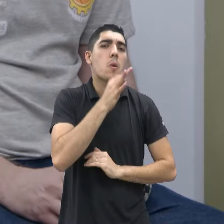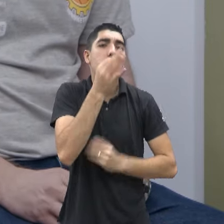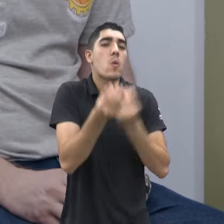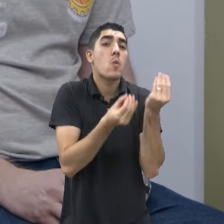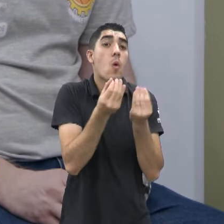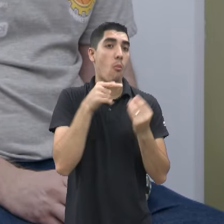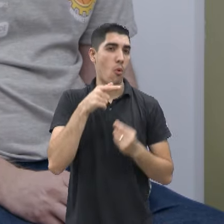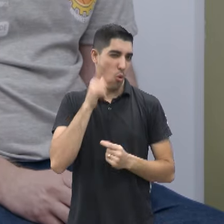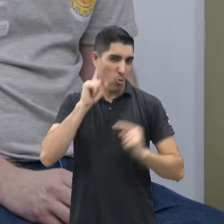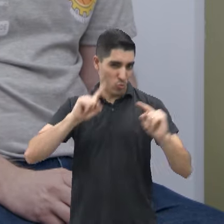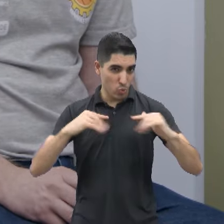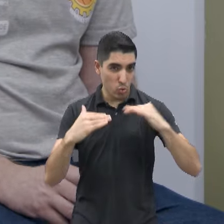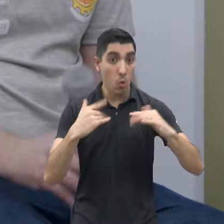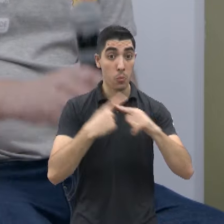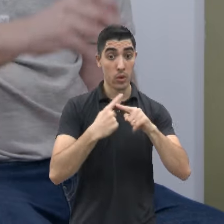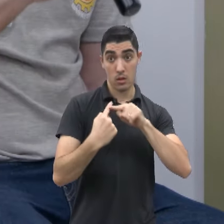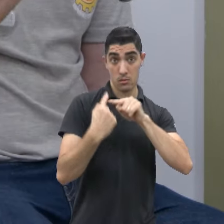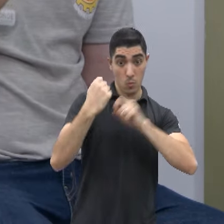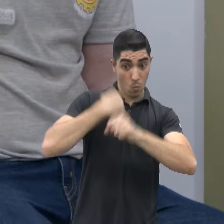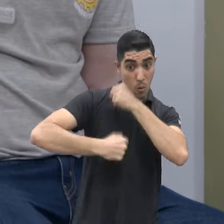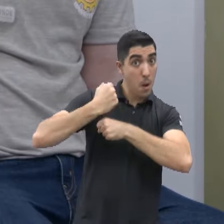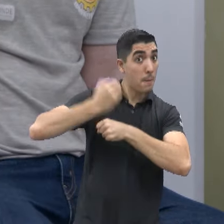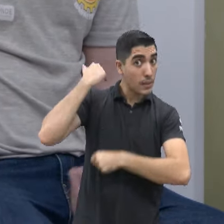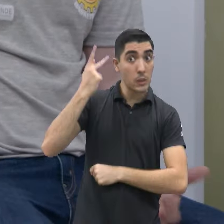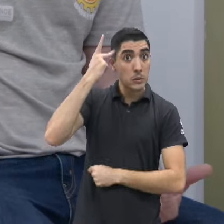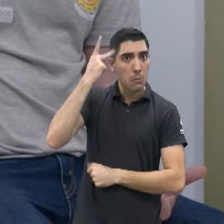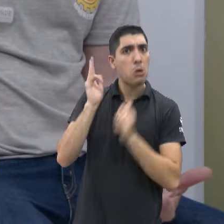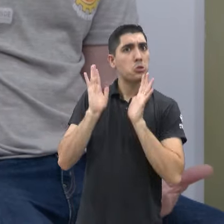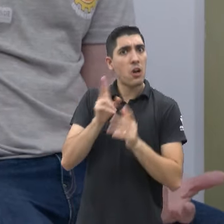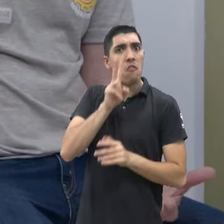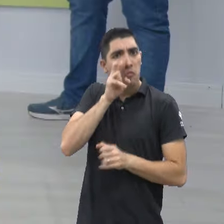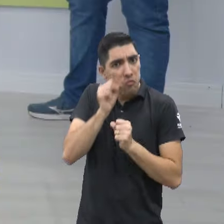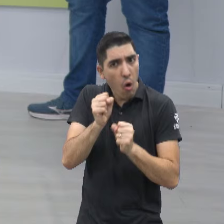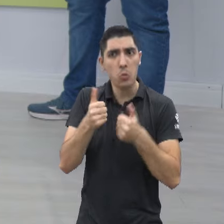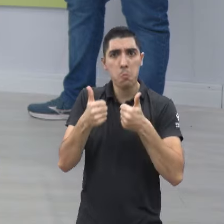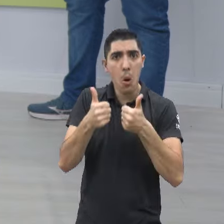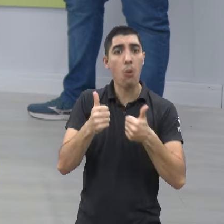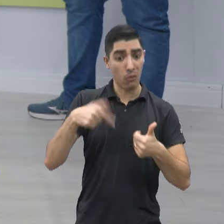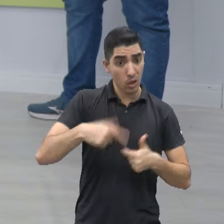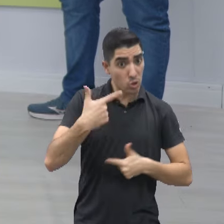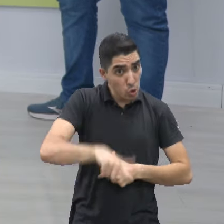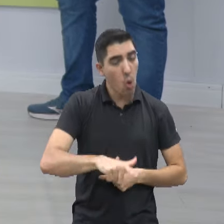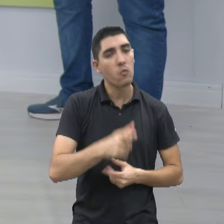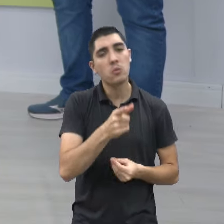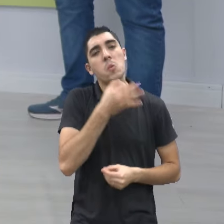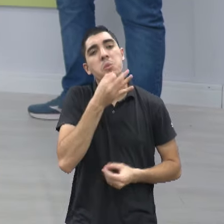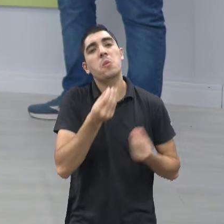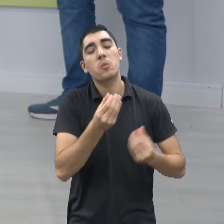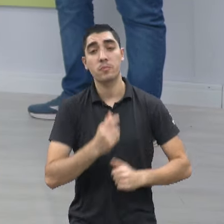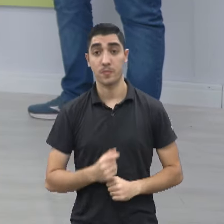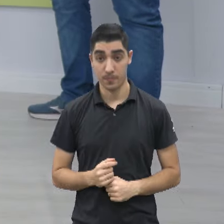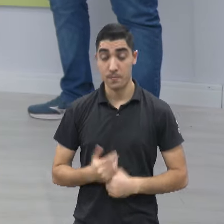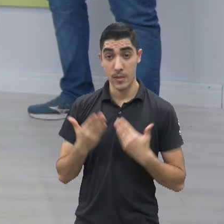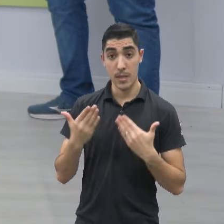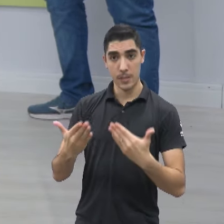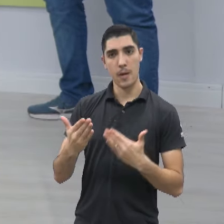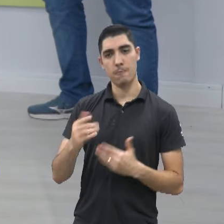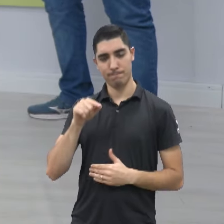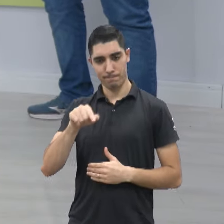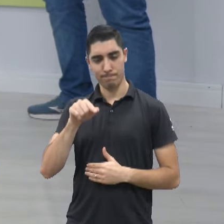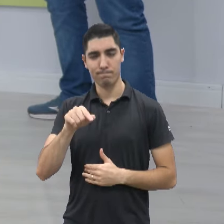desde o ano passado numa batida forte, né? Eu acho que aí teve muitos problemas no início da competição, né? Eu acho que a contusão